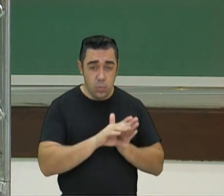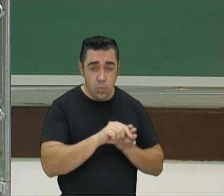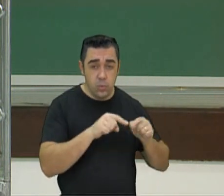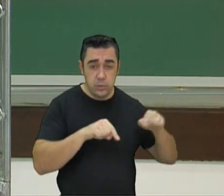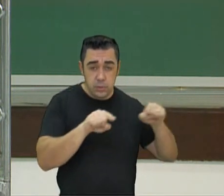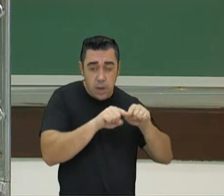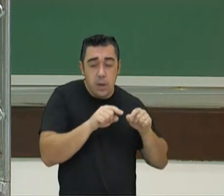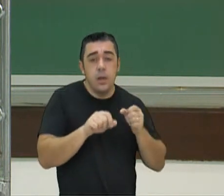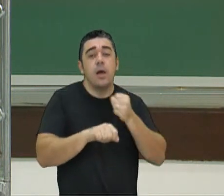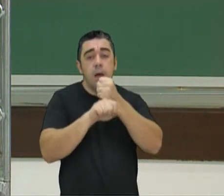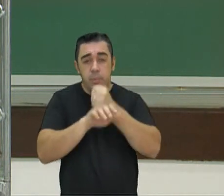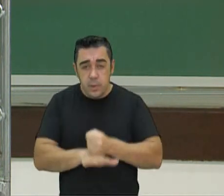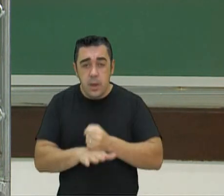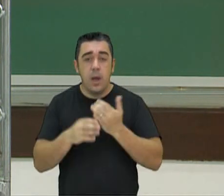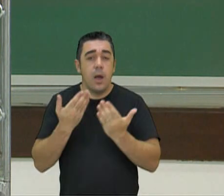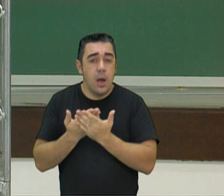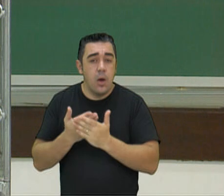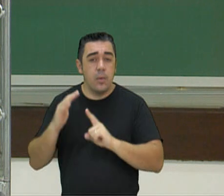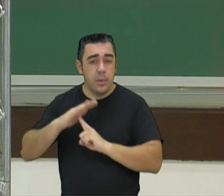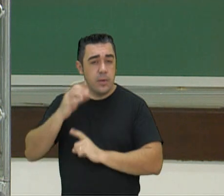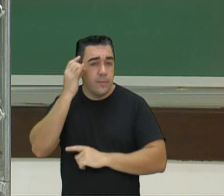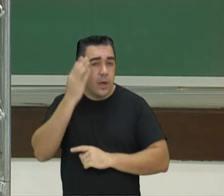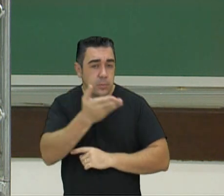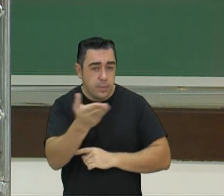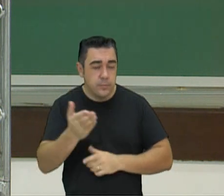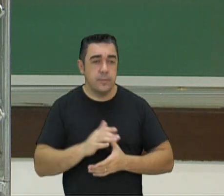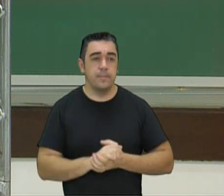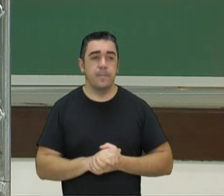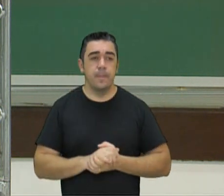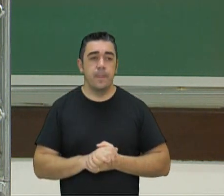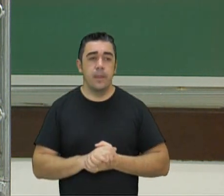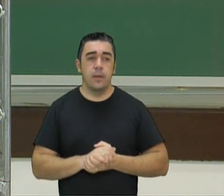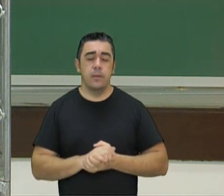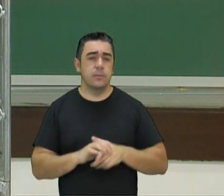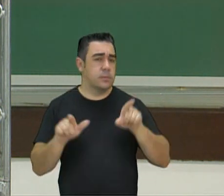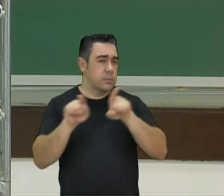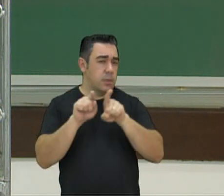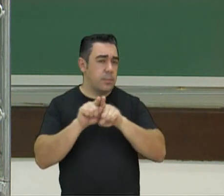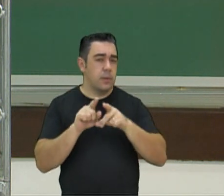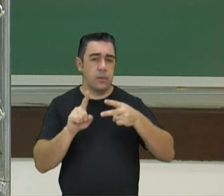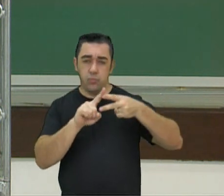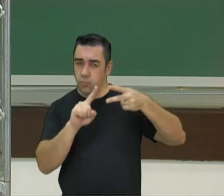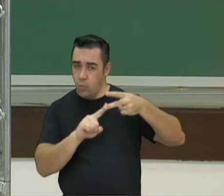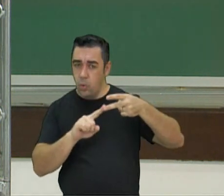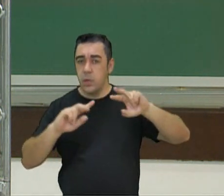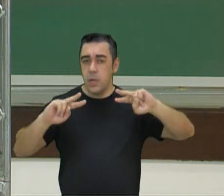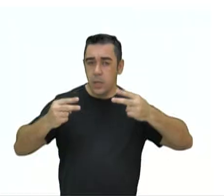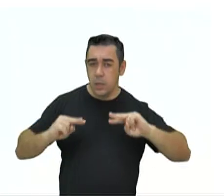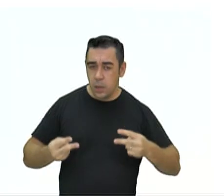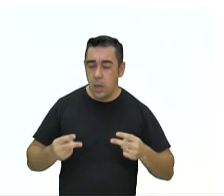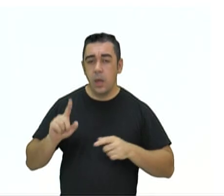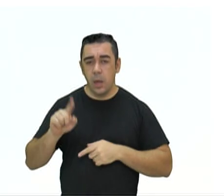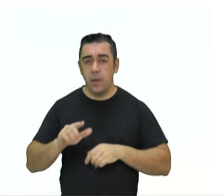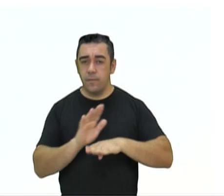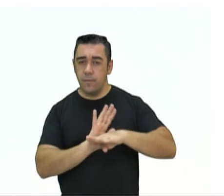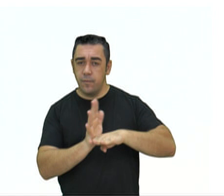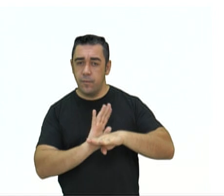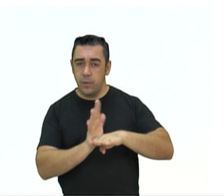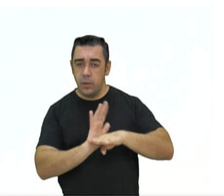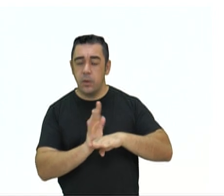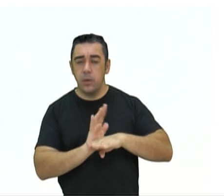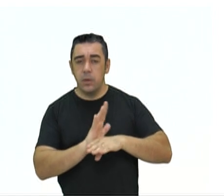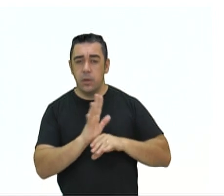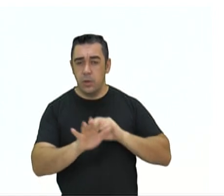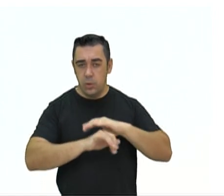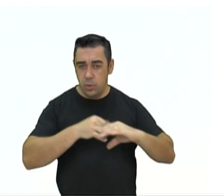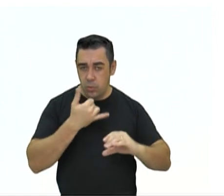Aula Paraná, vai ficar fácil para vocês realizarem. Também deixo aqui para vocês exercício de